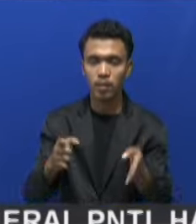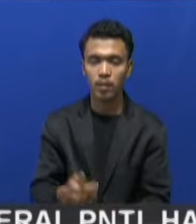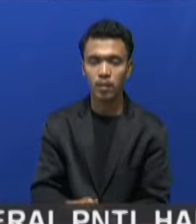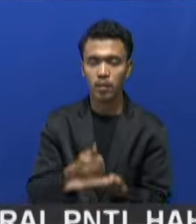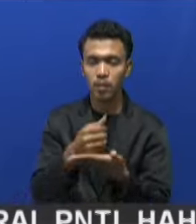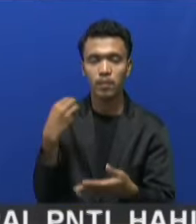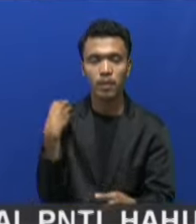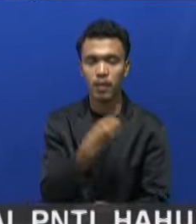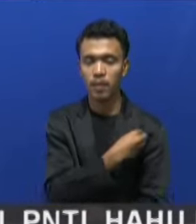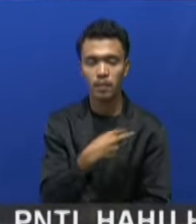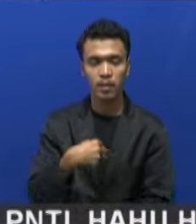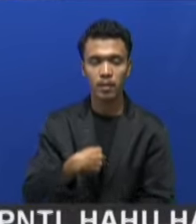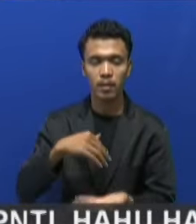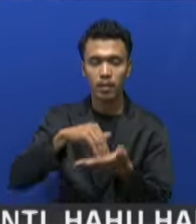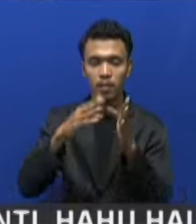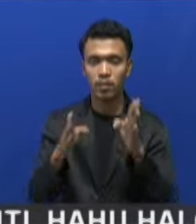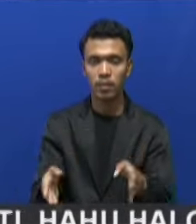aminia studante sira.